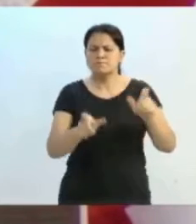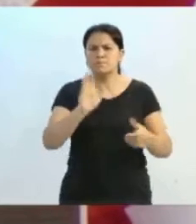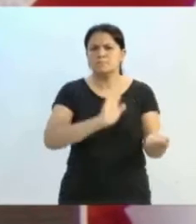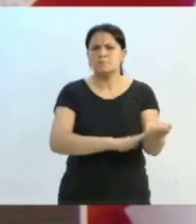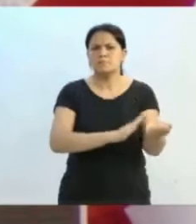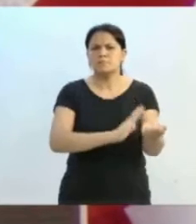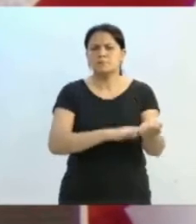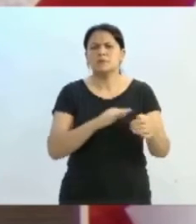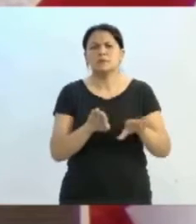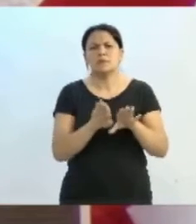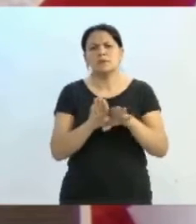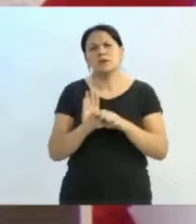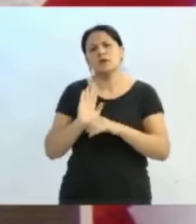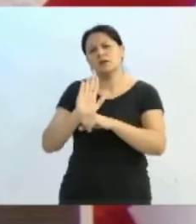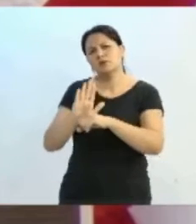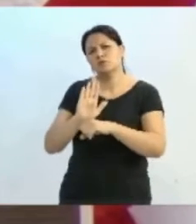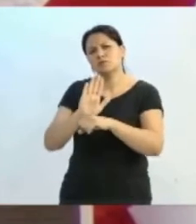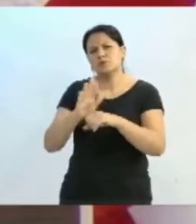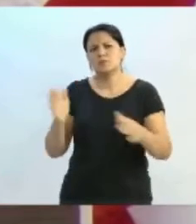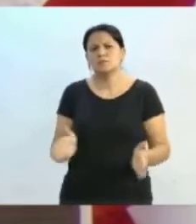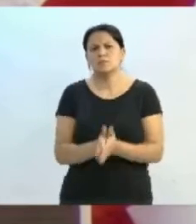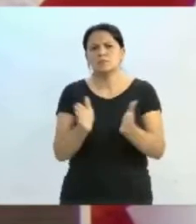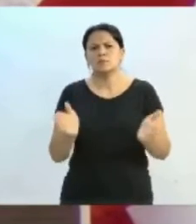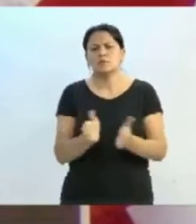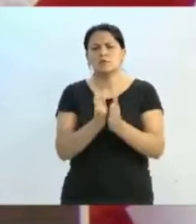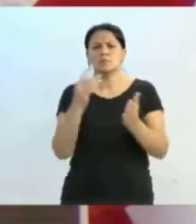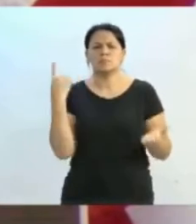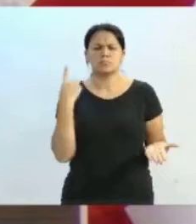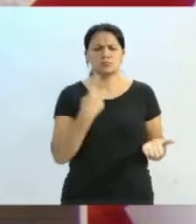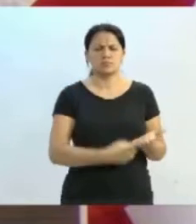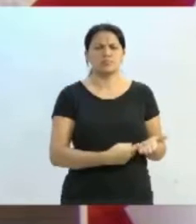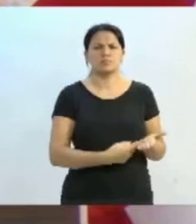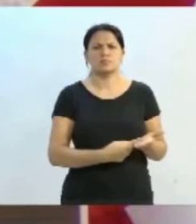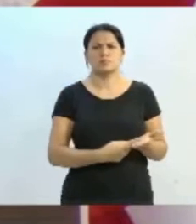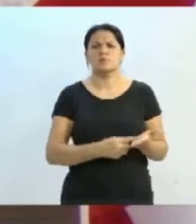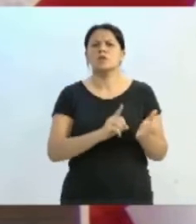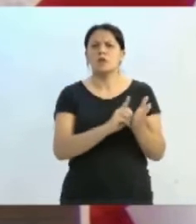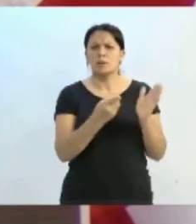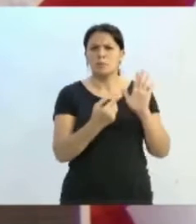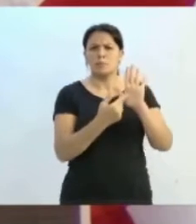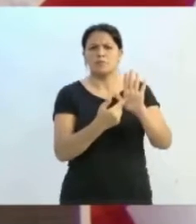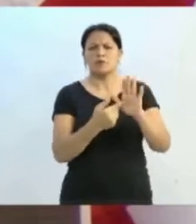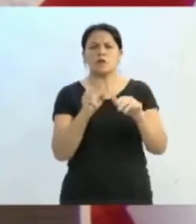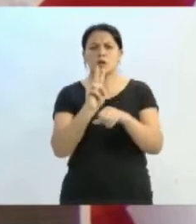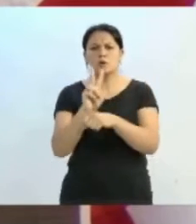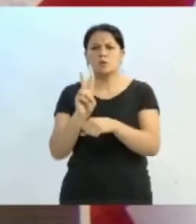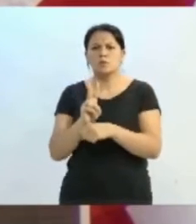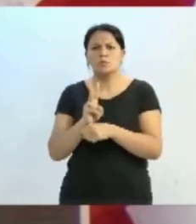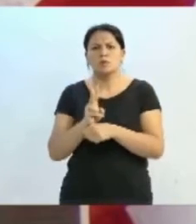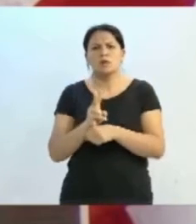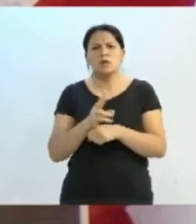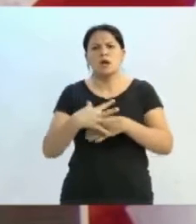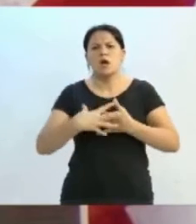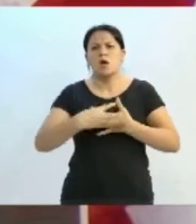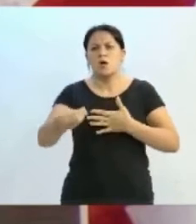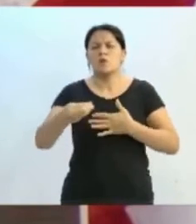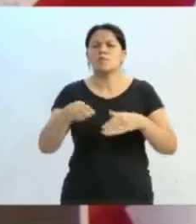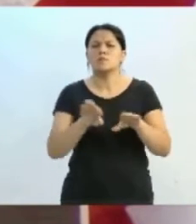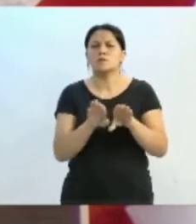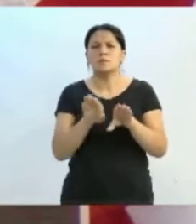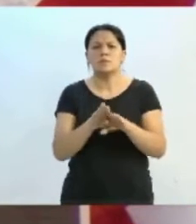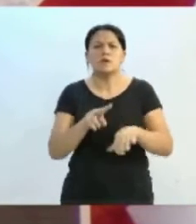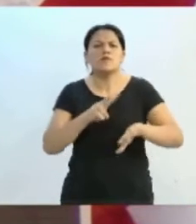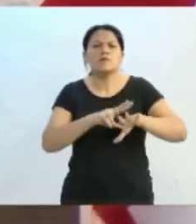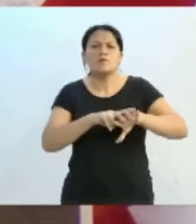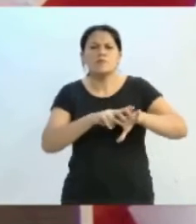menos favorecidas e cumprir o que diz a Bíblia cuidar do órfão da viúva e eu parabenizo porque a igreja não tem apenas